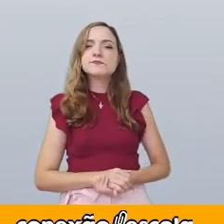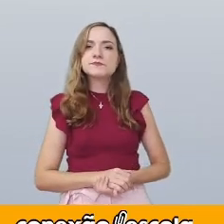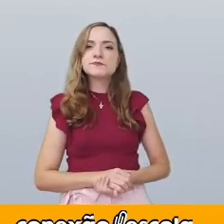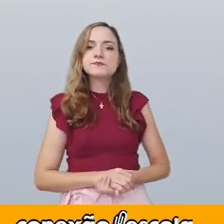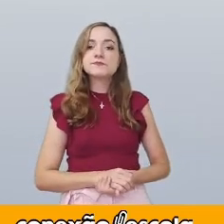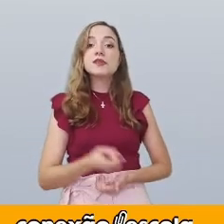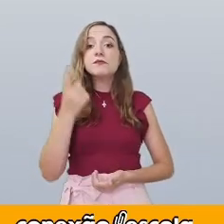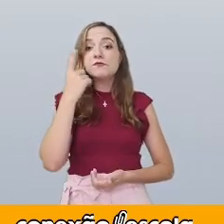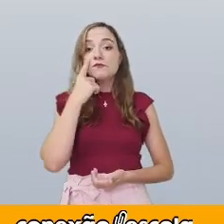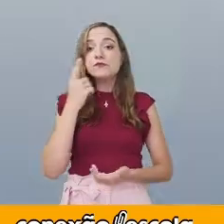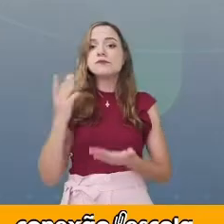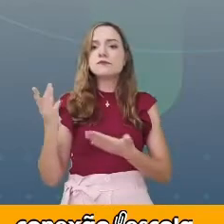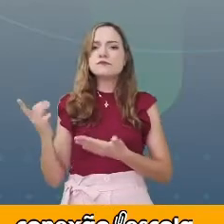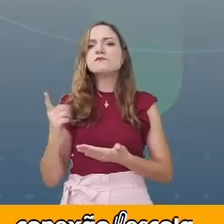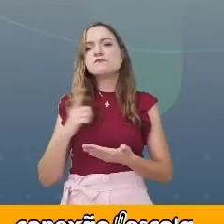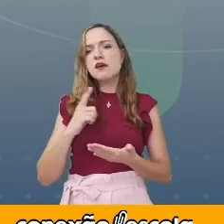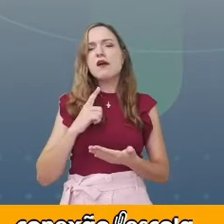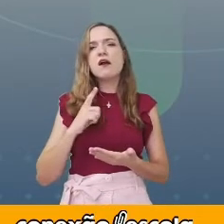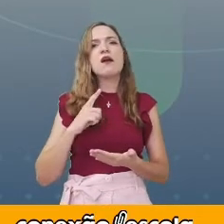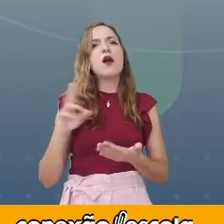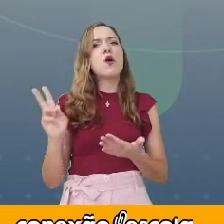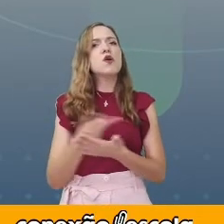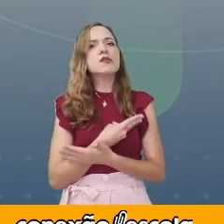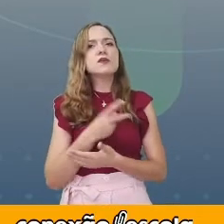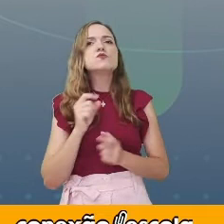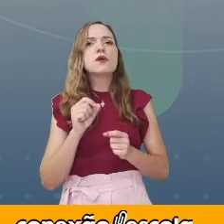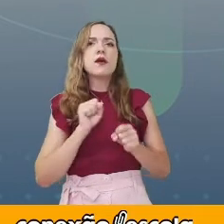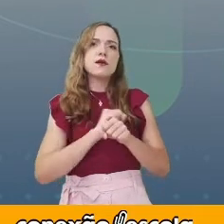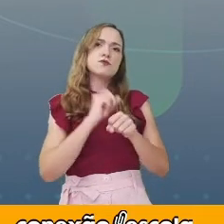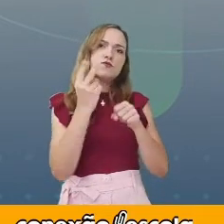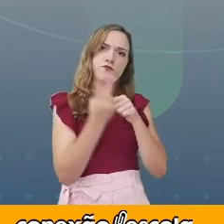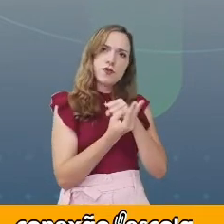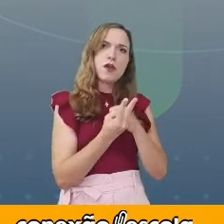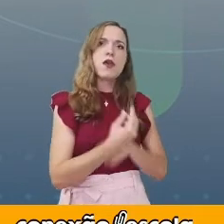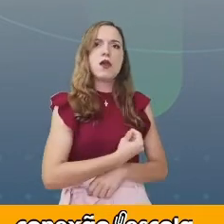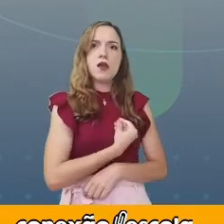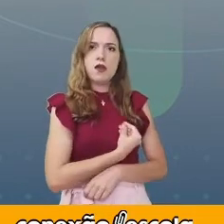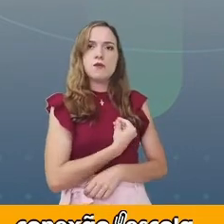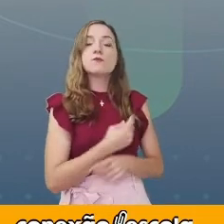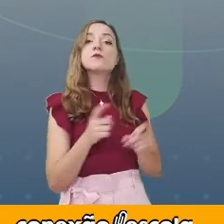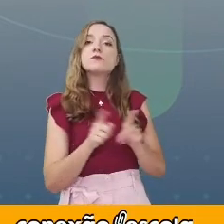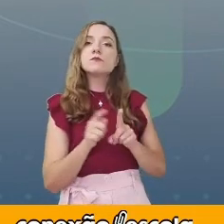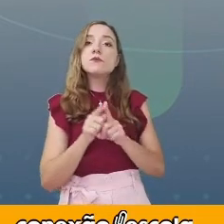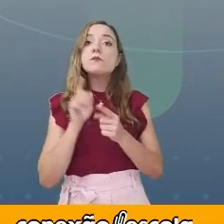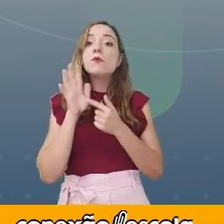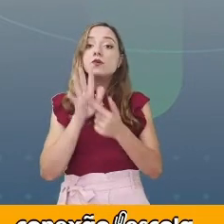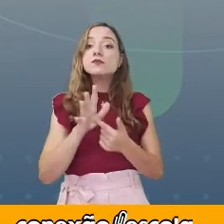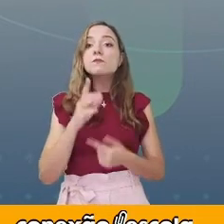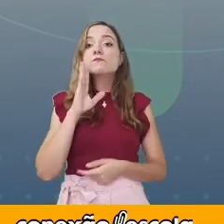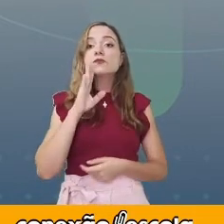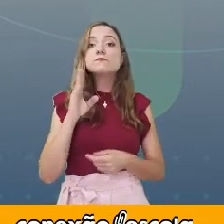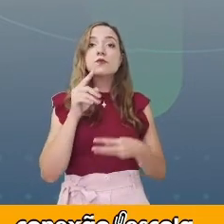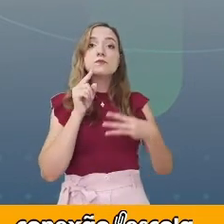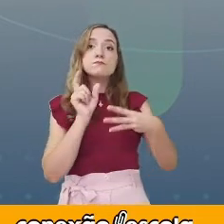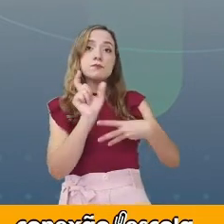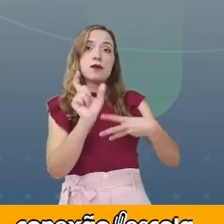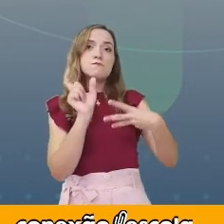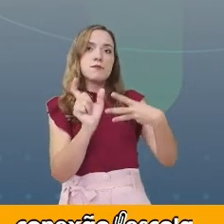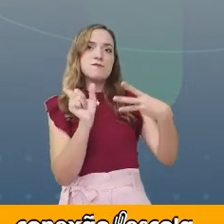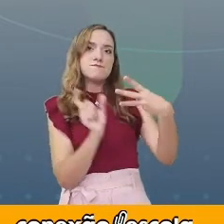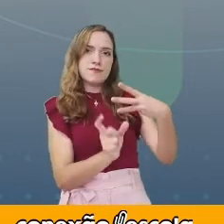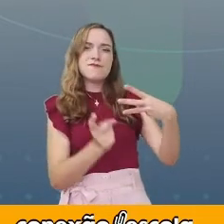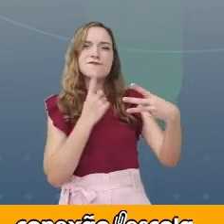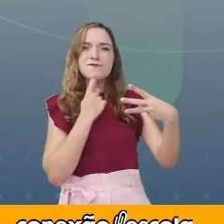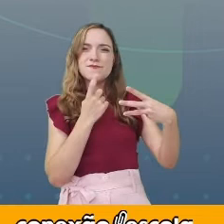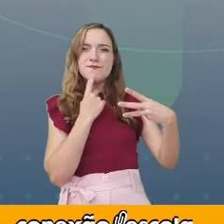Nós temos aqui algumas outras situações em que o advérbio se faz presente, mas eu quis destacar essas três para mostrar a